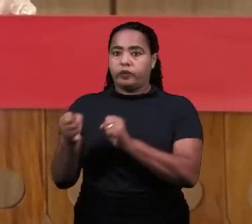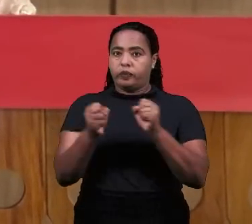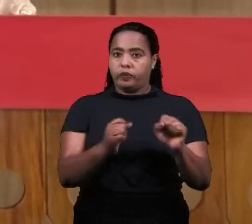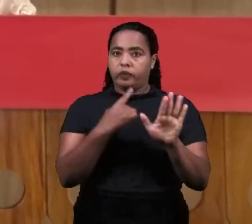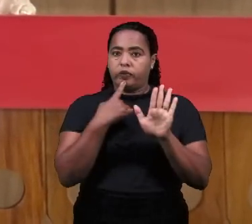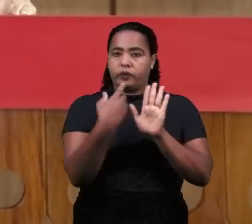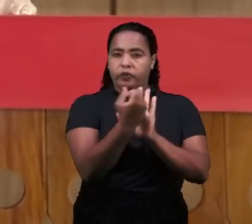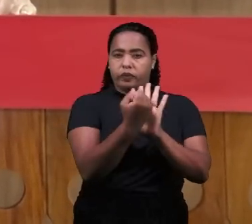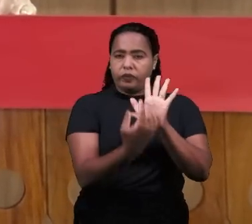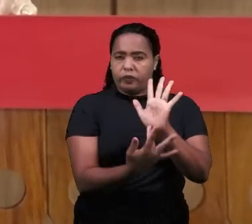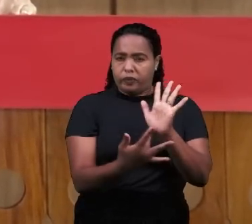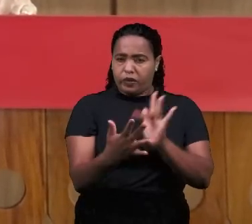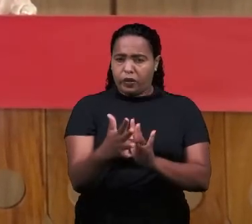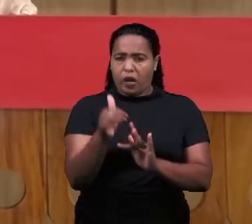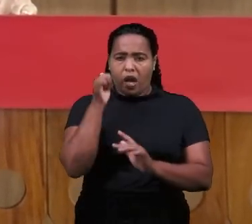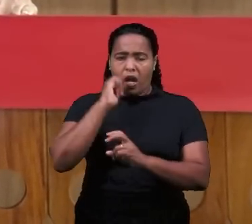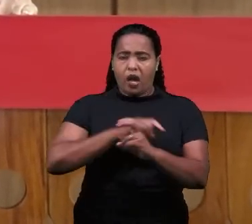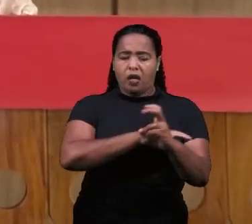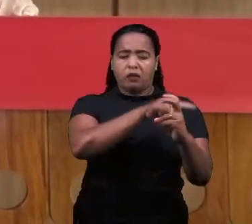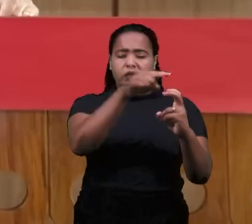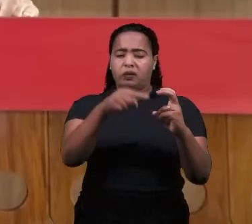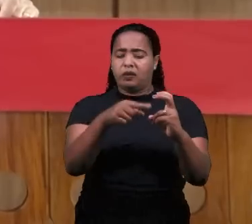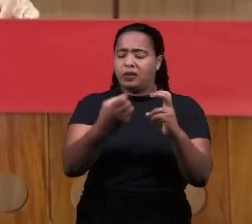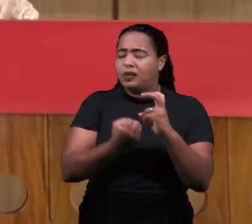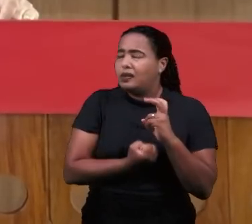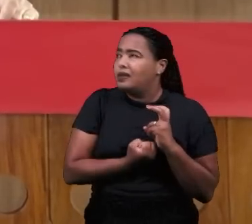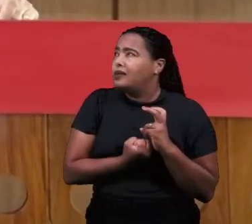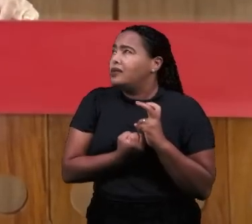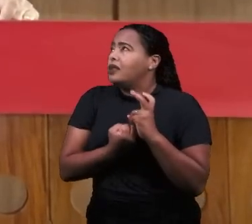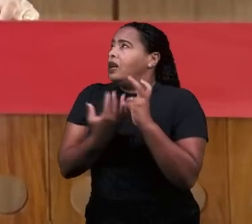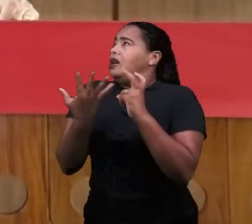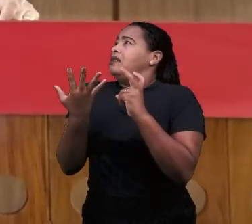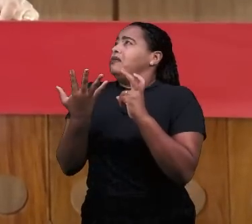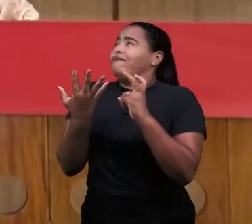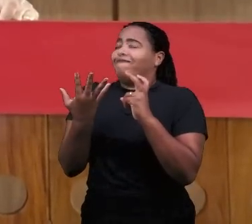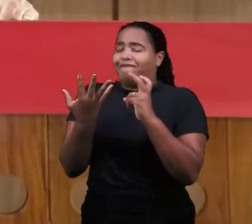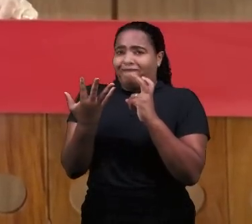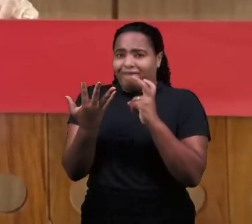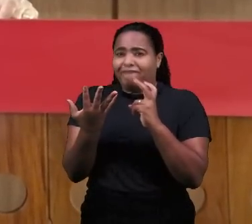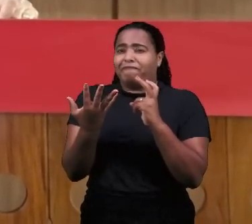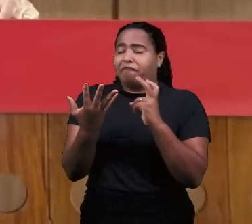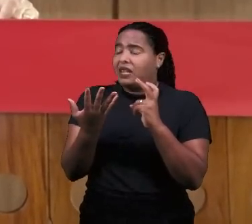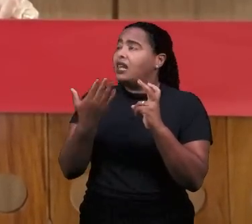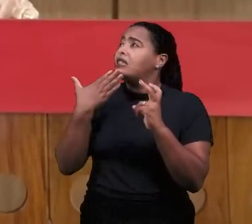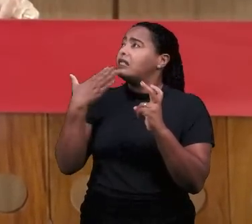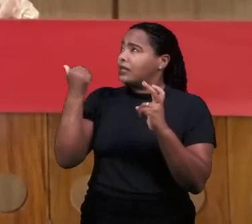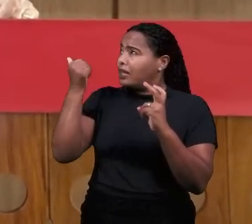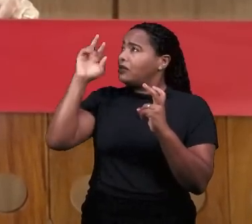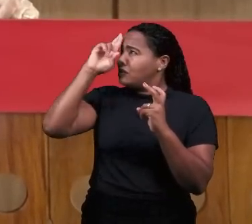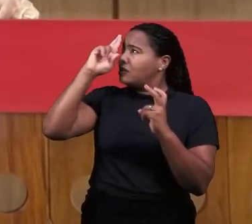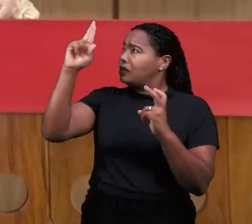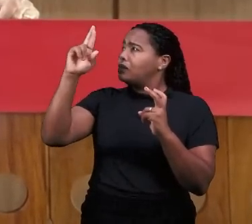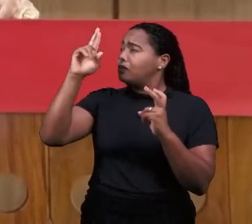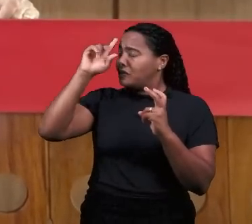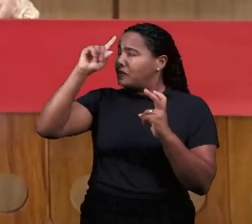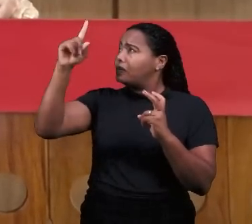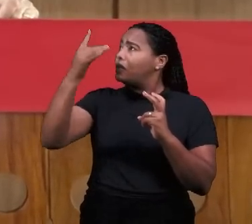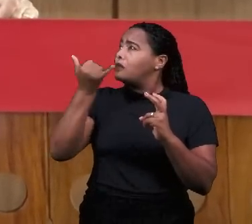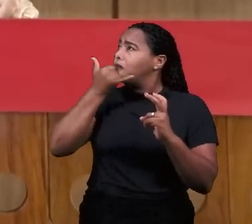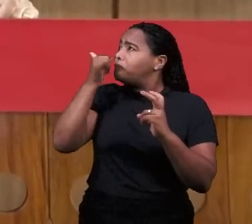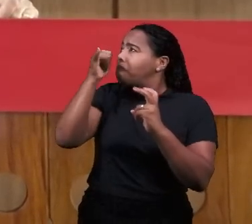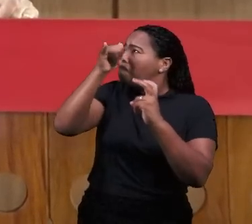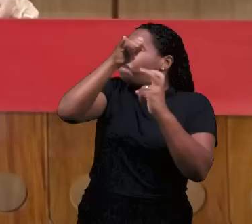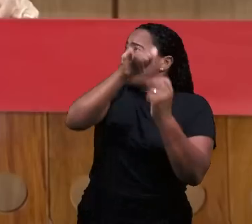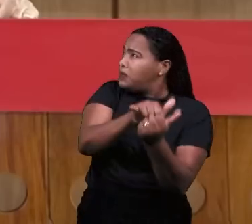têm confessado as suas falhas nessa hora. Tu, Senhor, és o Deus perdoador, libertador. Glória a Deus. Receba, Senhor,